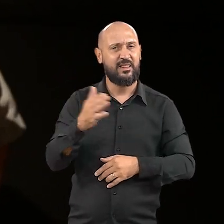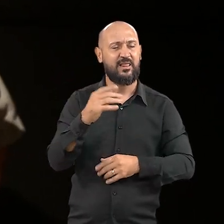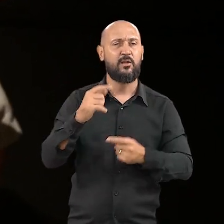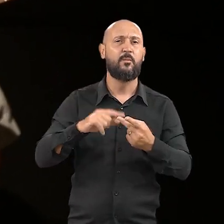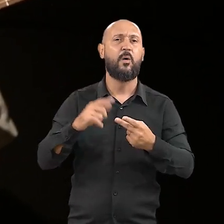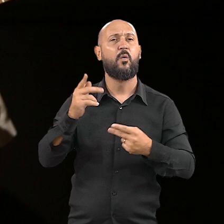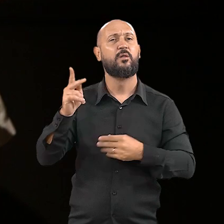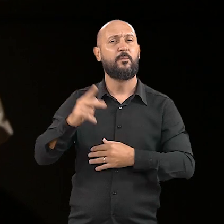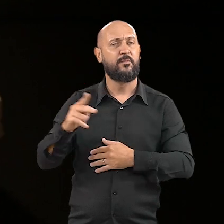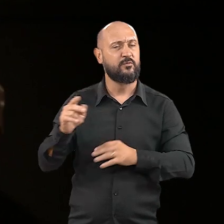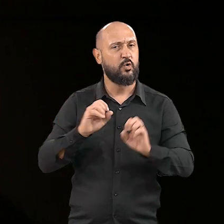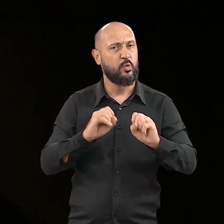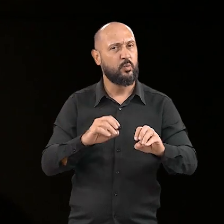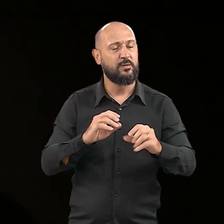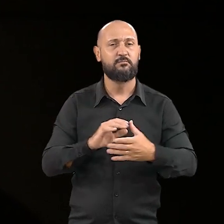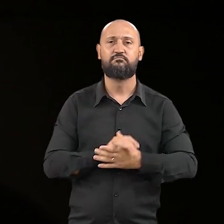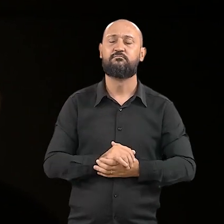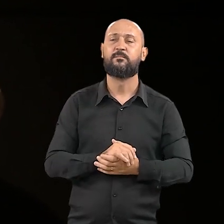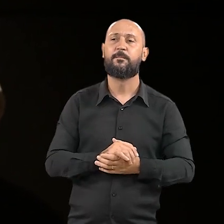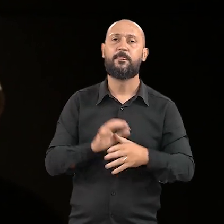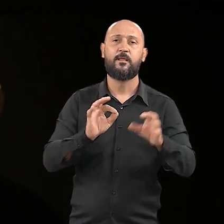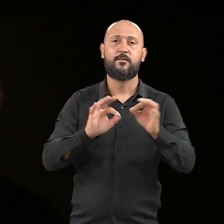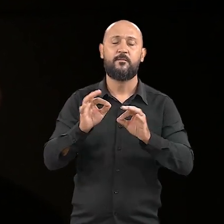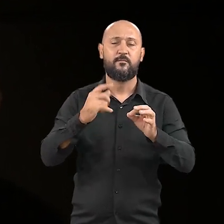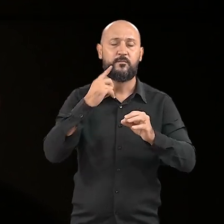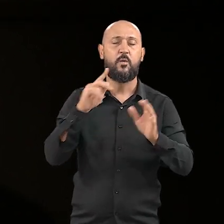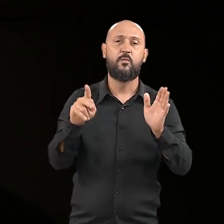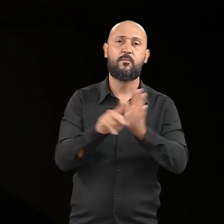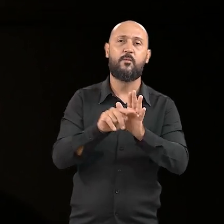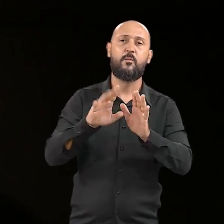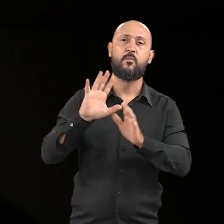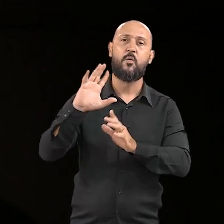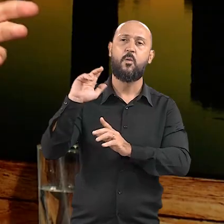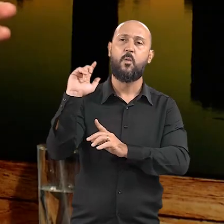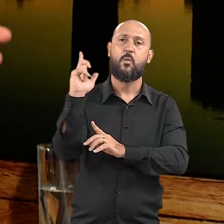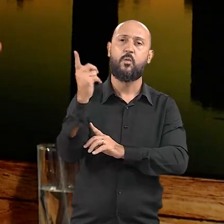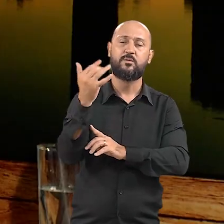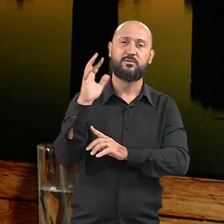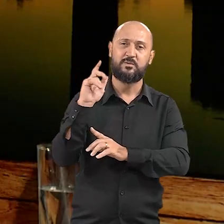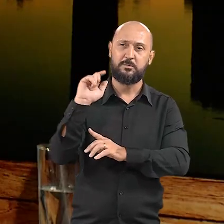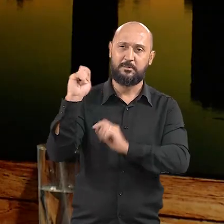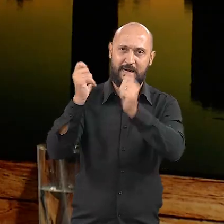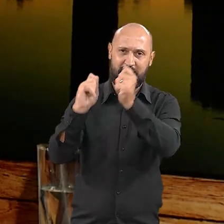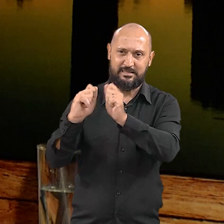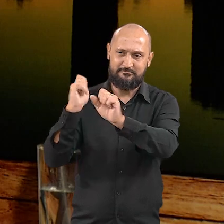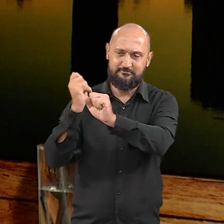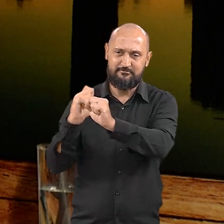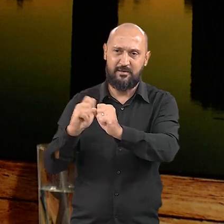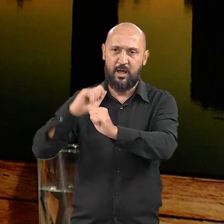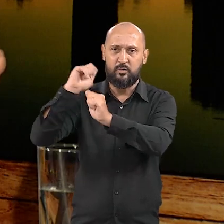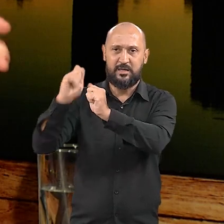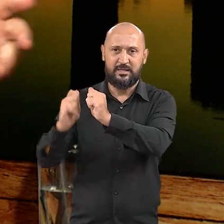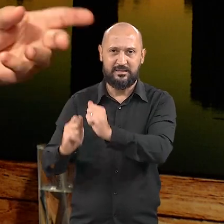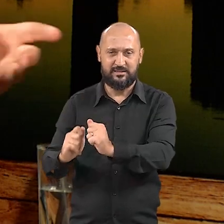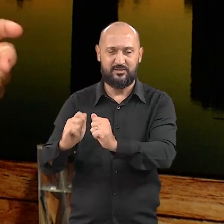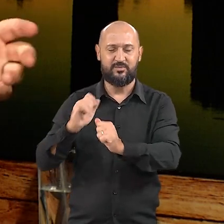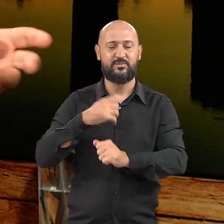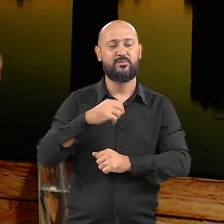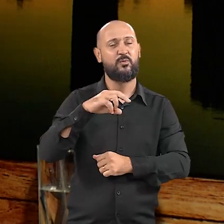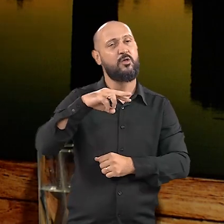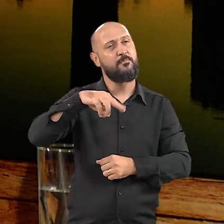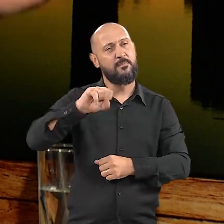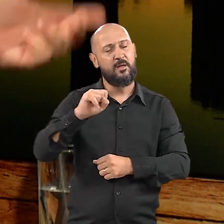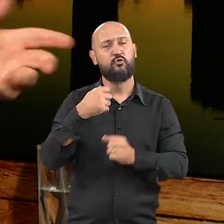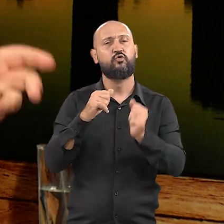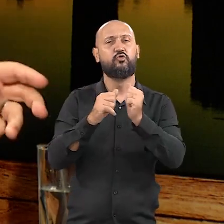uma outra professora educadora, que era para fazer os artesãos do Mato Grosso do Sul, uma série artesãos,